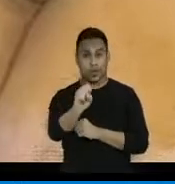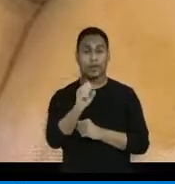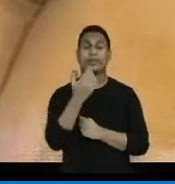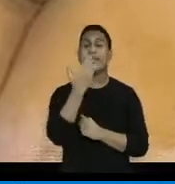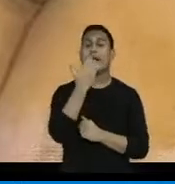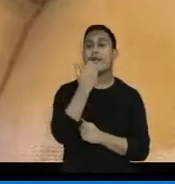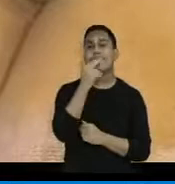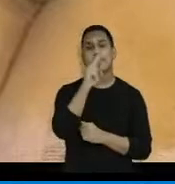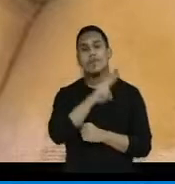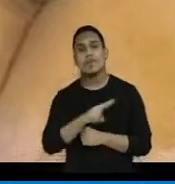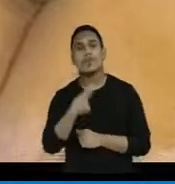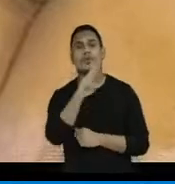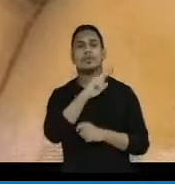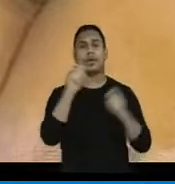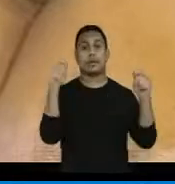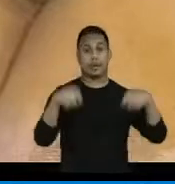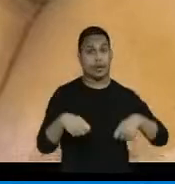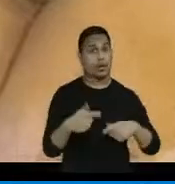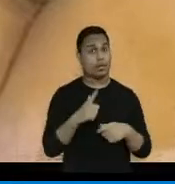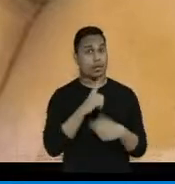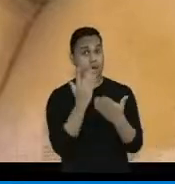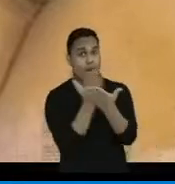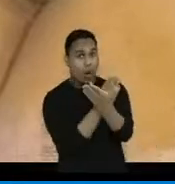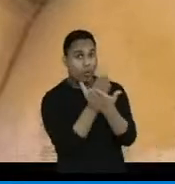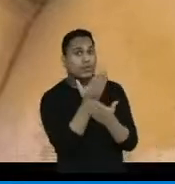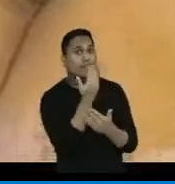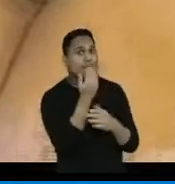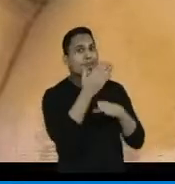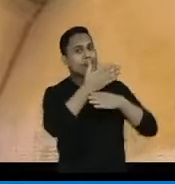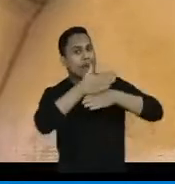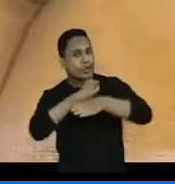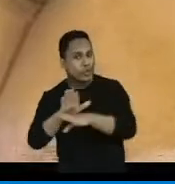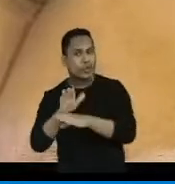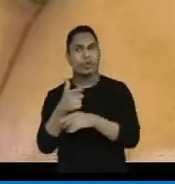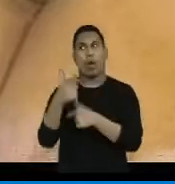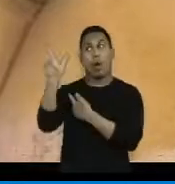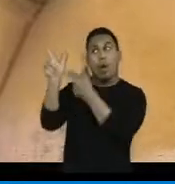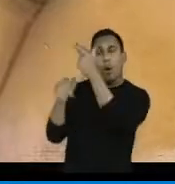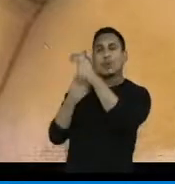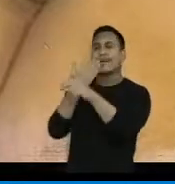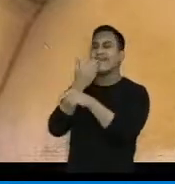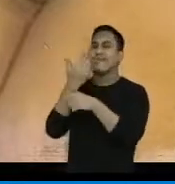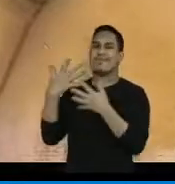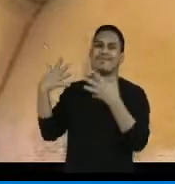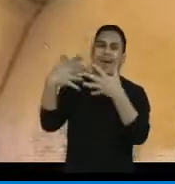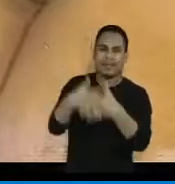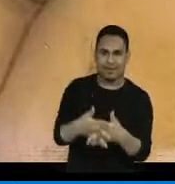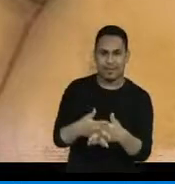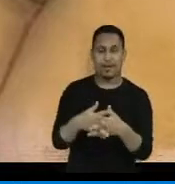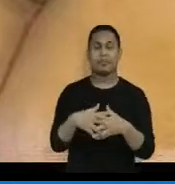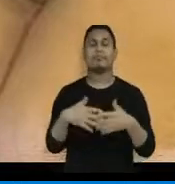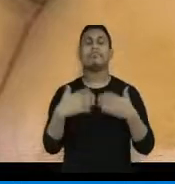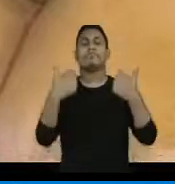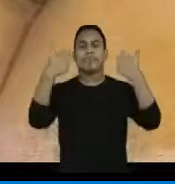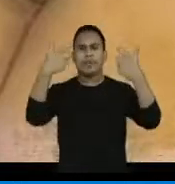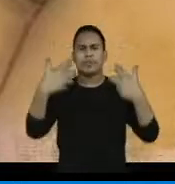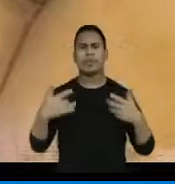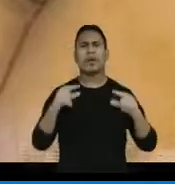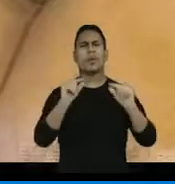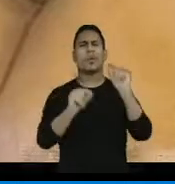os alimentos que atrapalham. Então, eu vou explicar um pouquinho o que é a fibromialgia para vocês, para que vocês